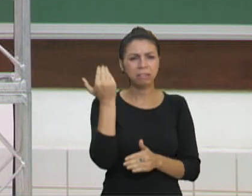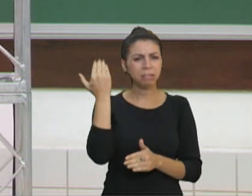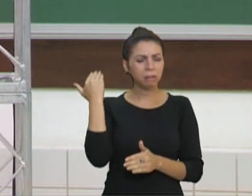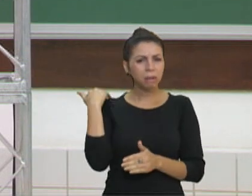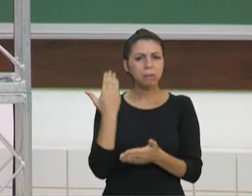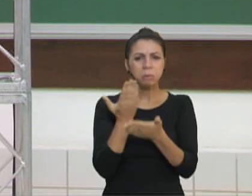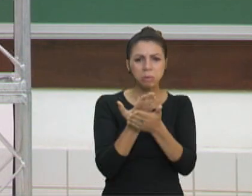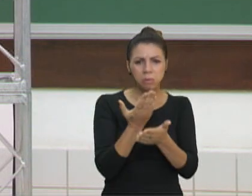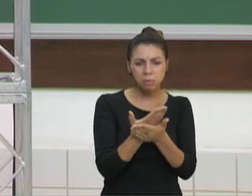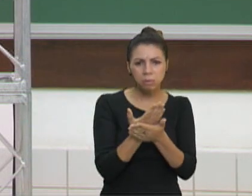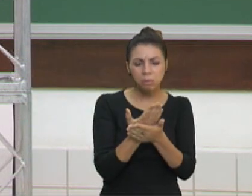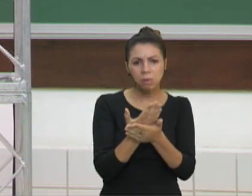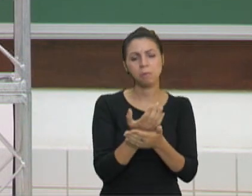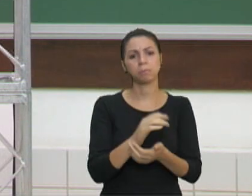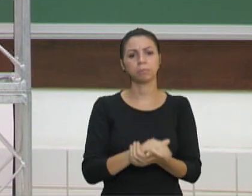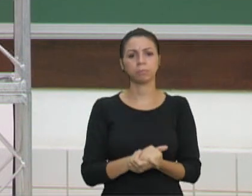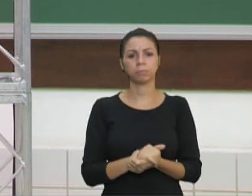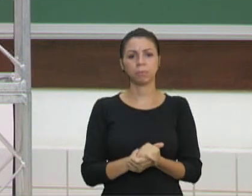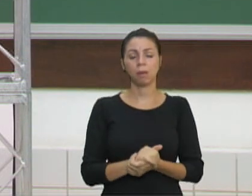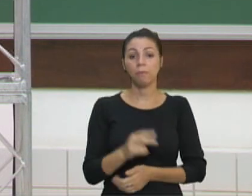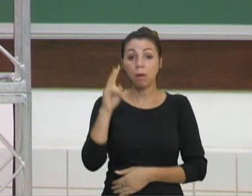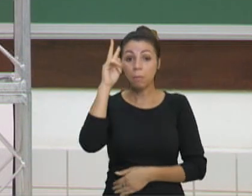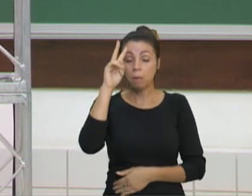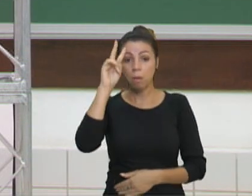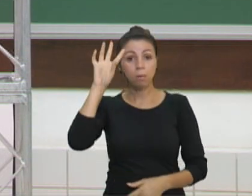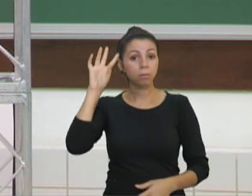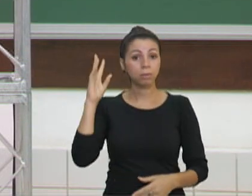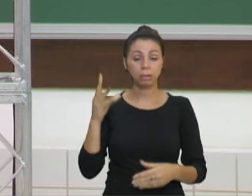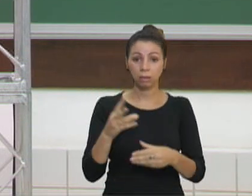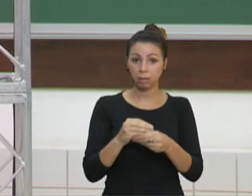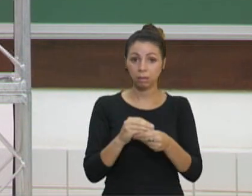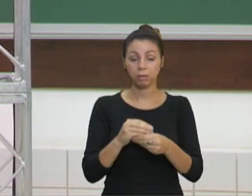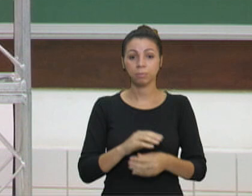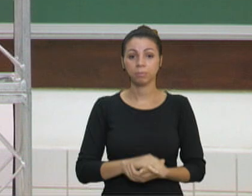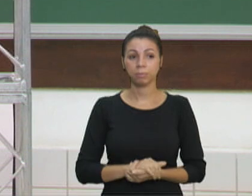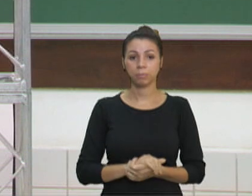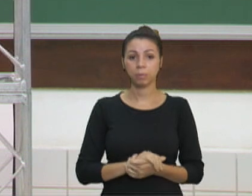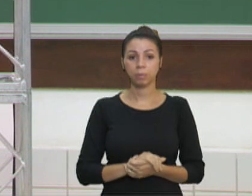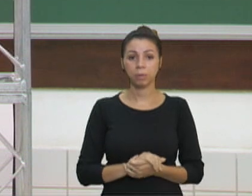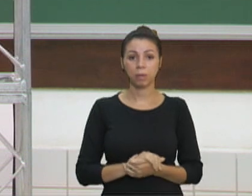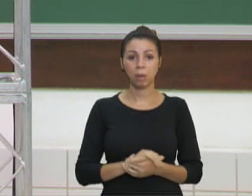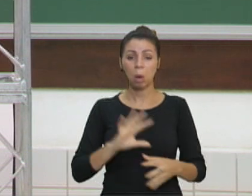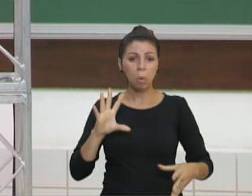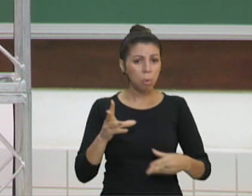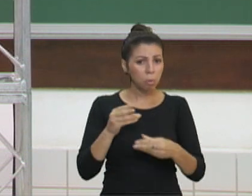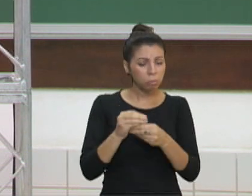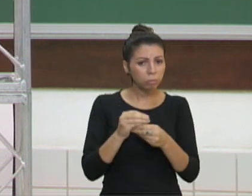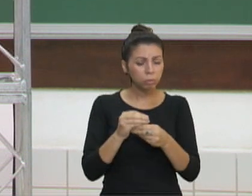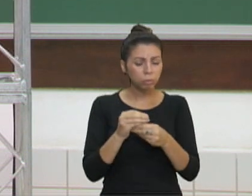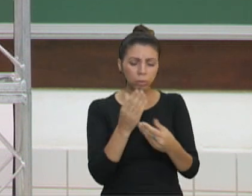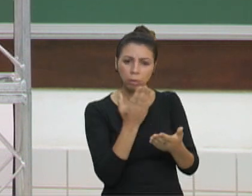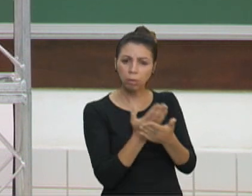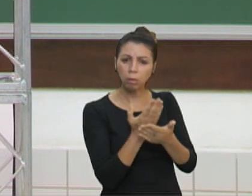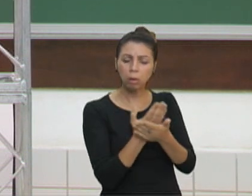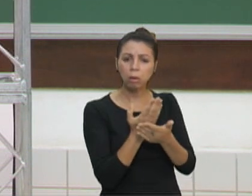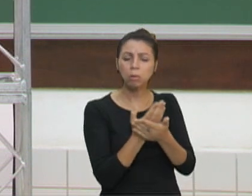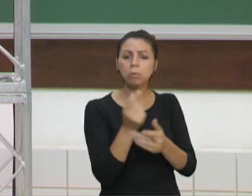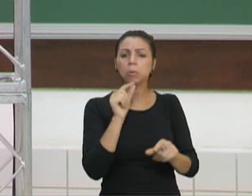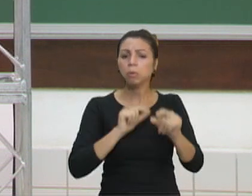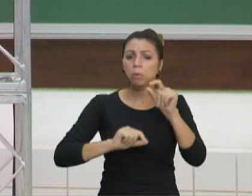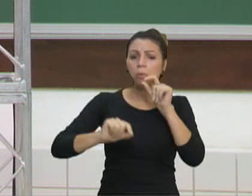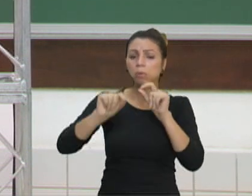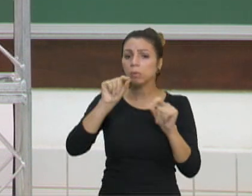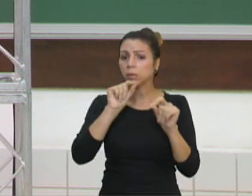Então, nós paramos, vamos fazer uma retomada rapidinho aqui. Na nossa última aula, nós paramos lá